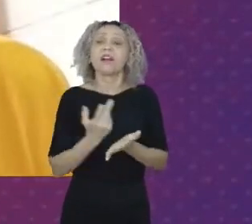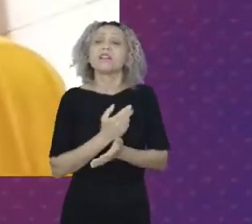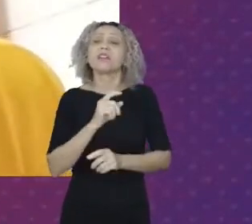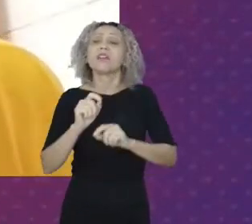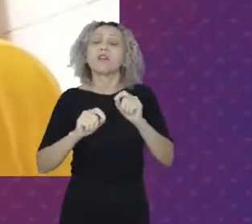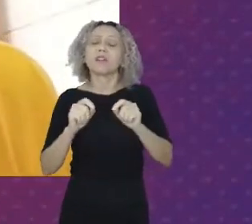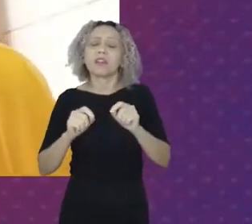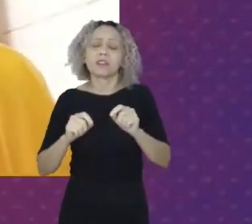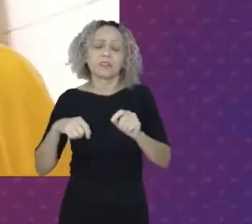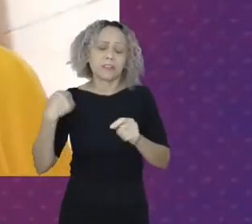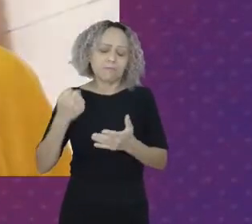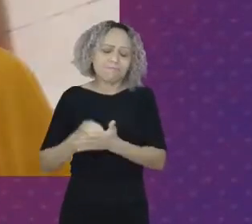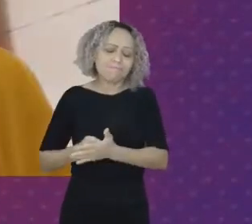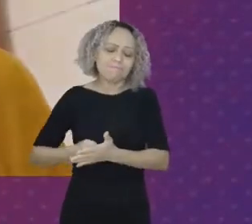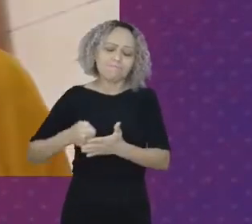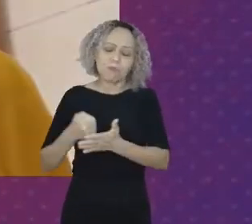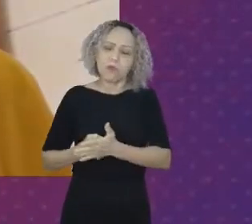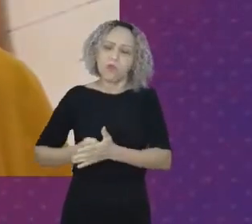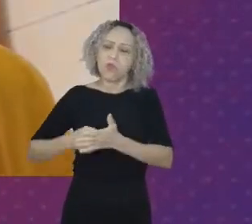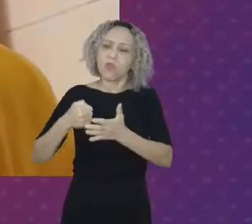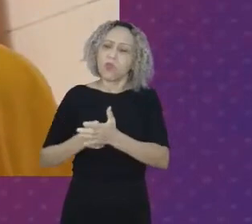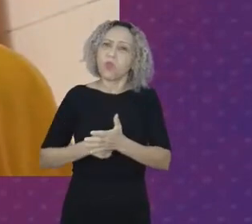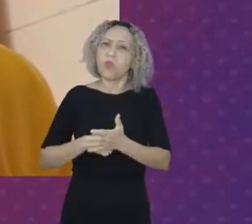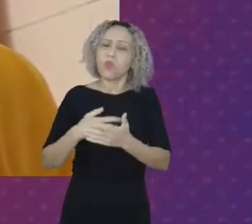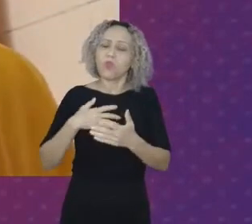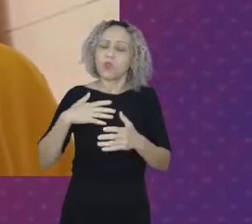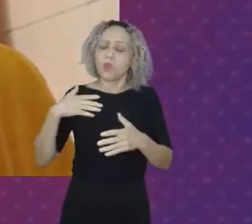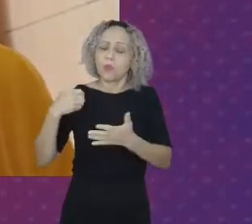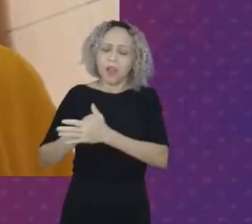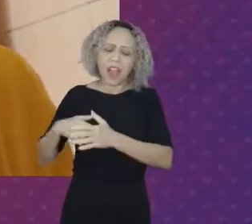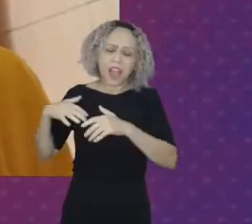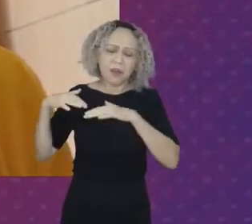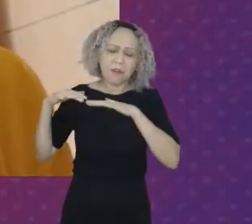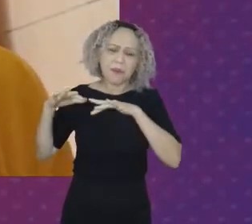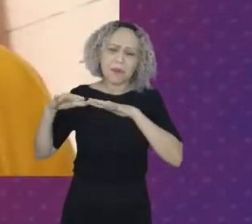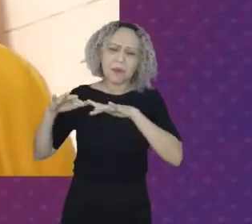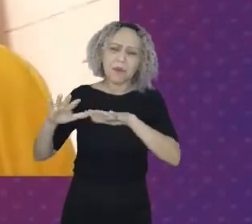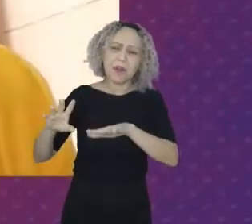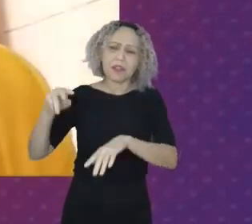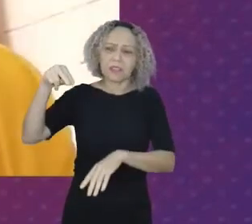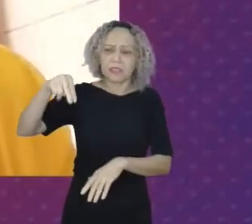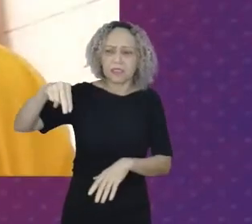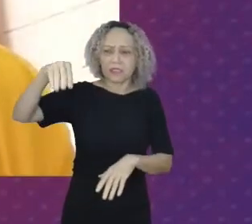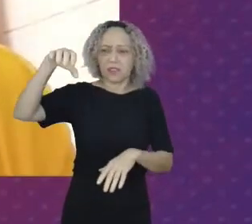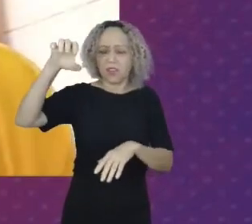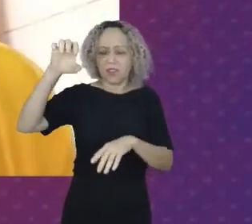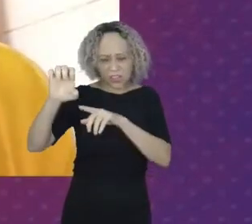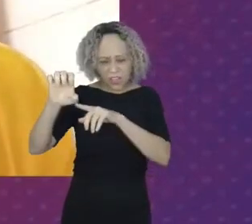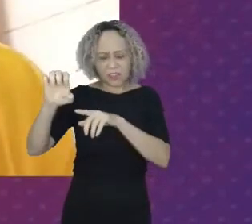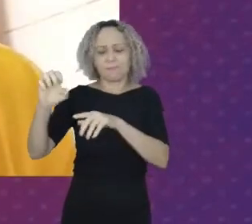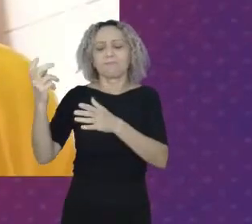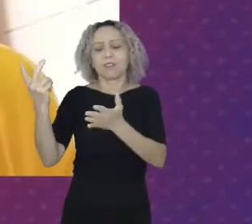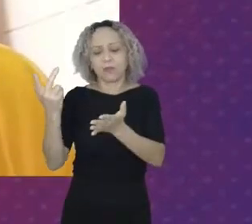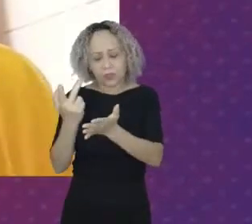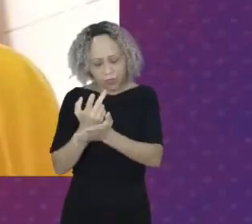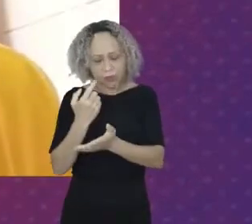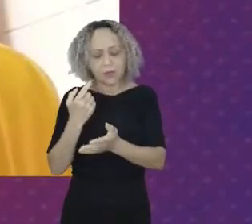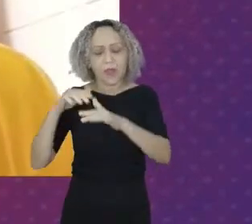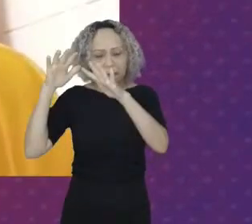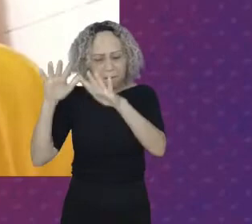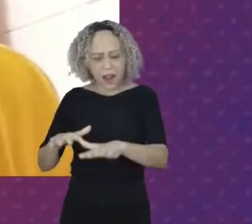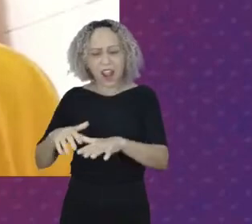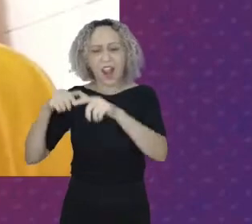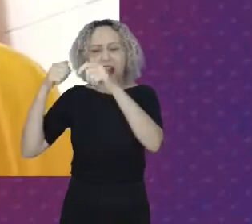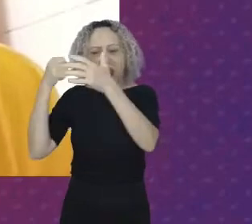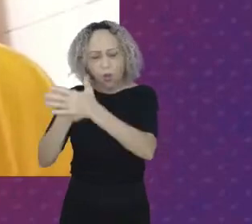expansão dessa luta, chegou aqui a região Nordeste. A dona Laudelina de Campos Melo foi, aliás,